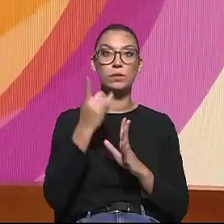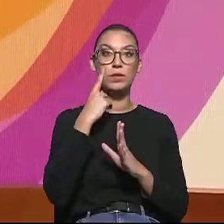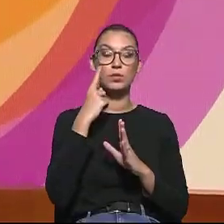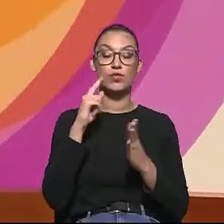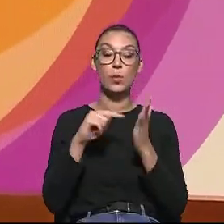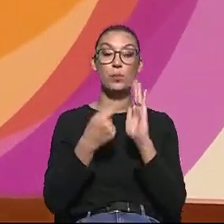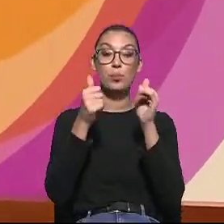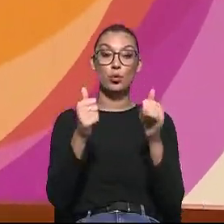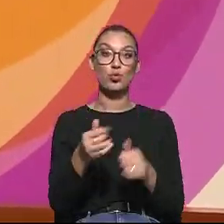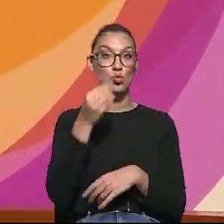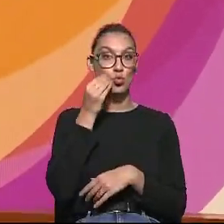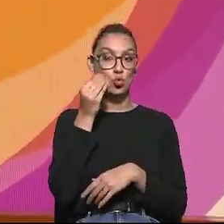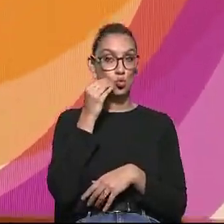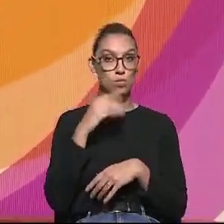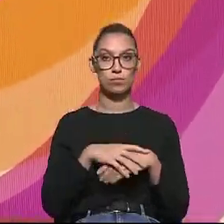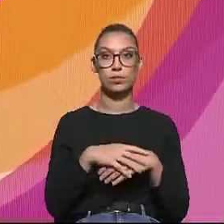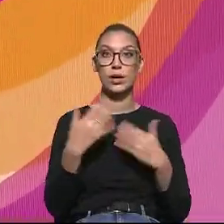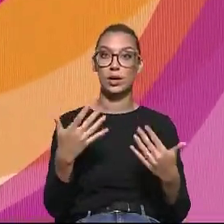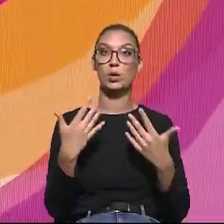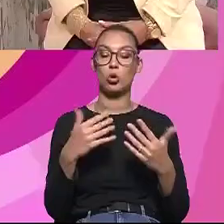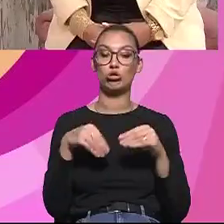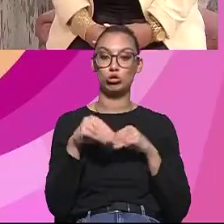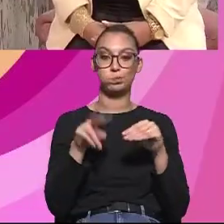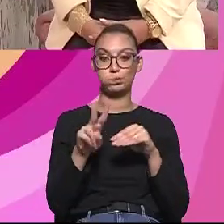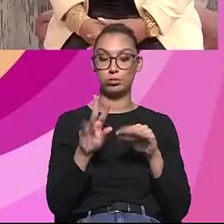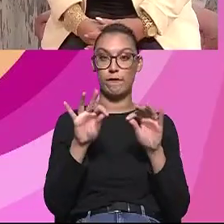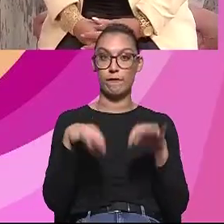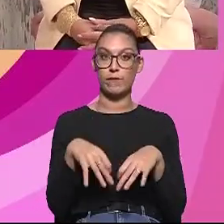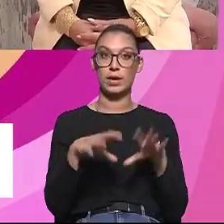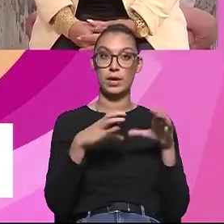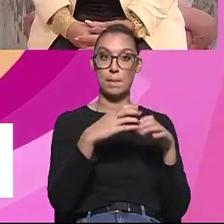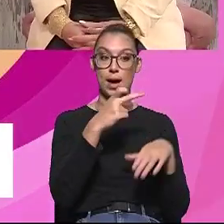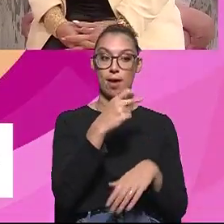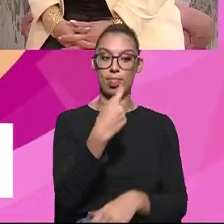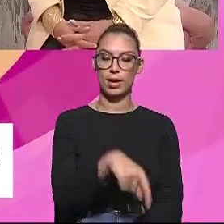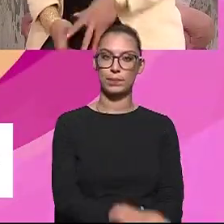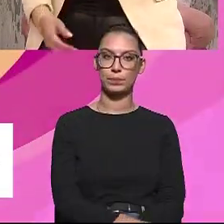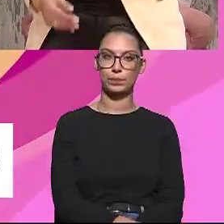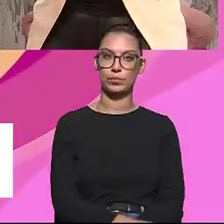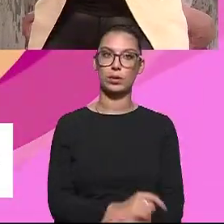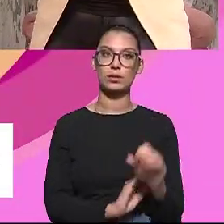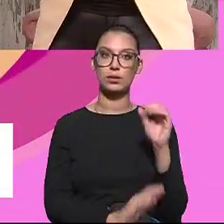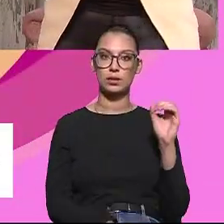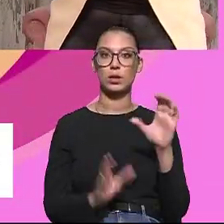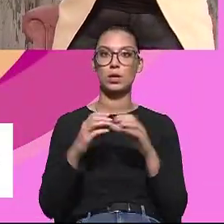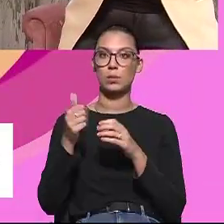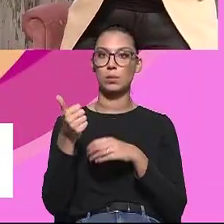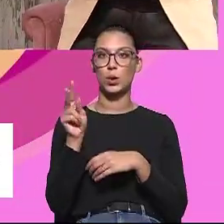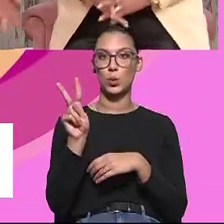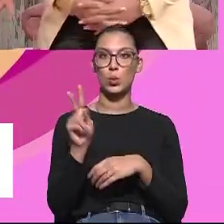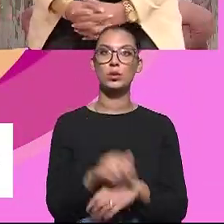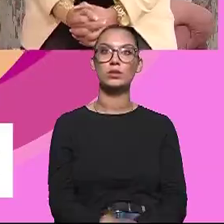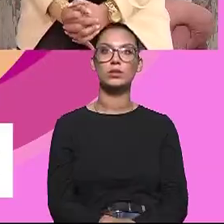as pontuações. Neste momento e ao final do segundo jogo, a equipa A tem... 0 pontos, a equipa B, 2